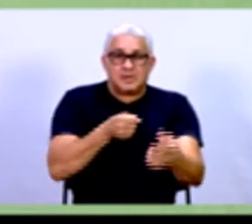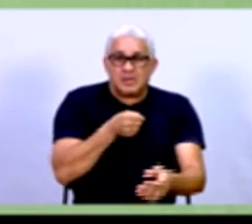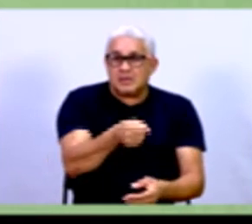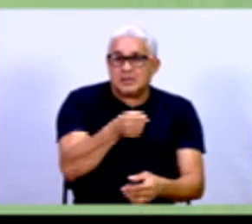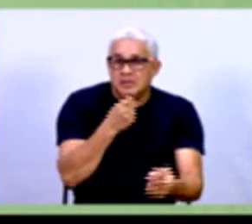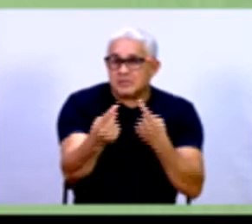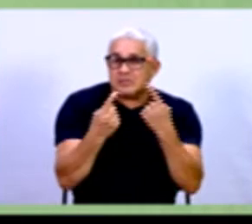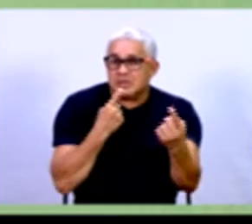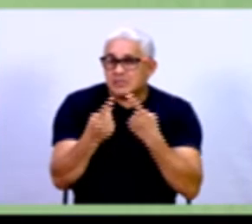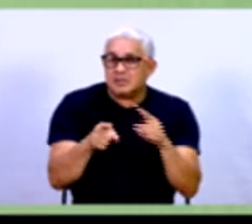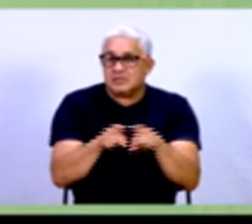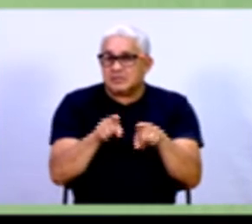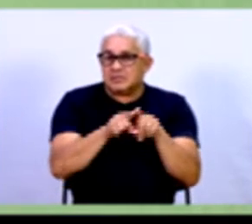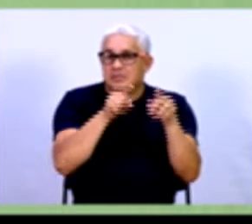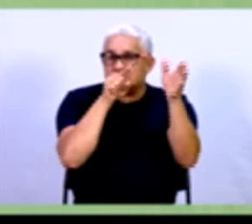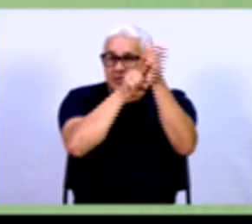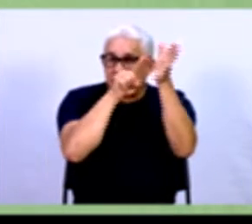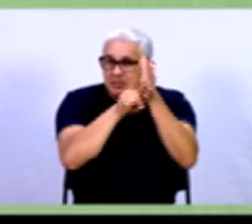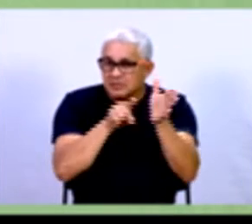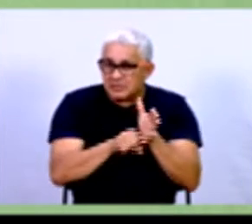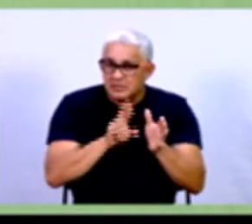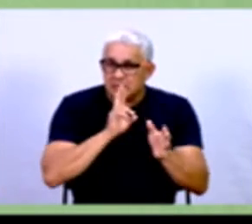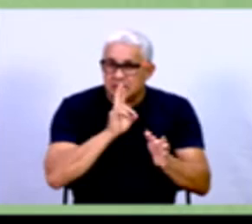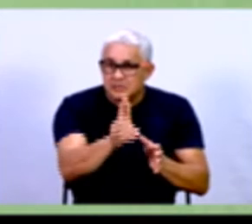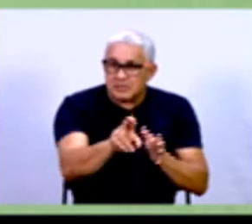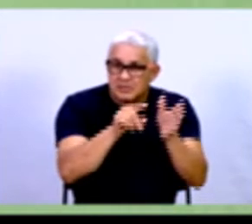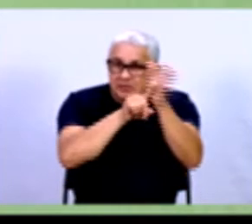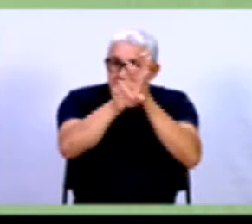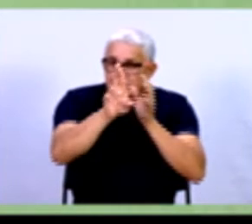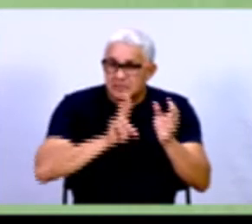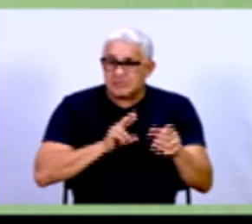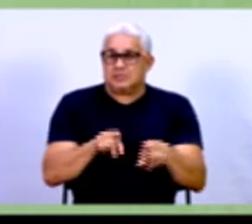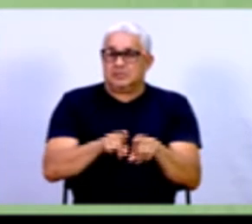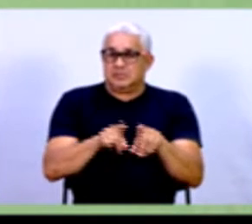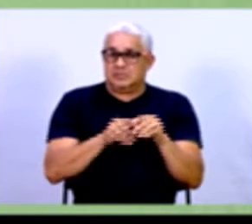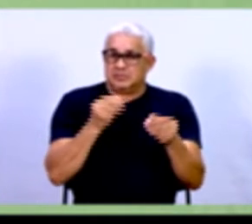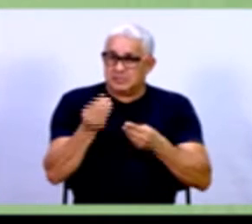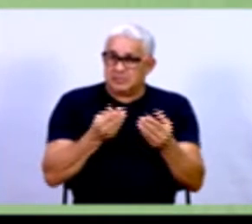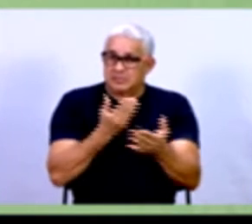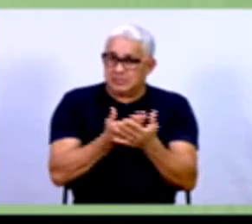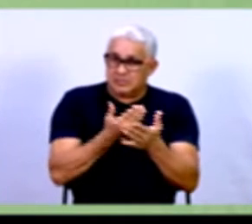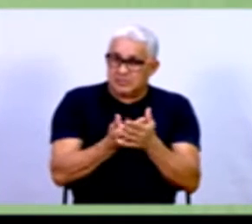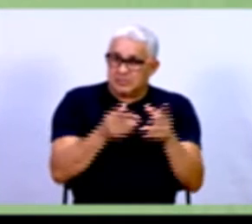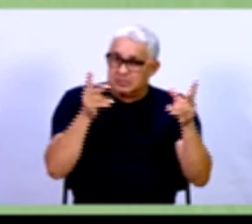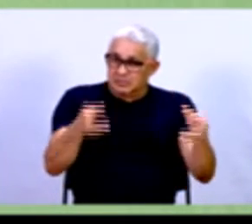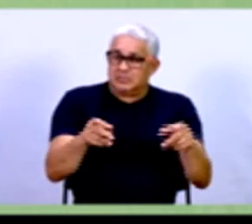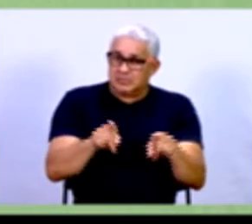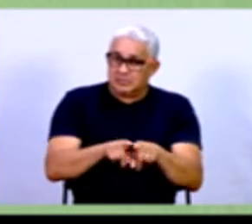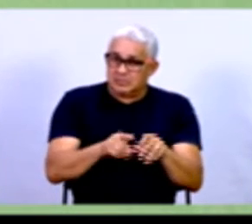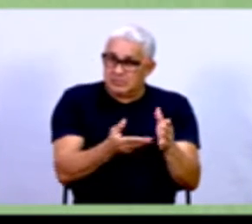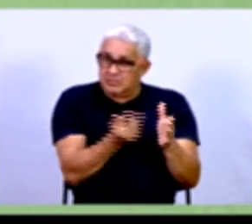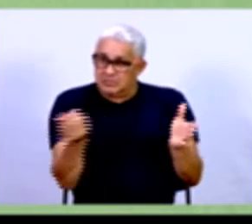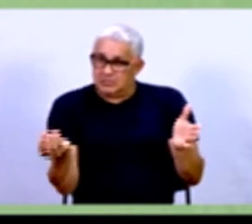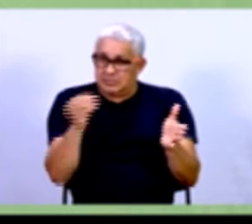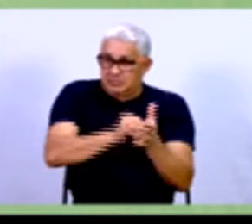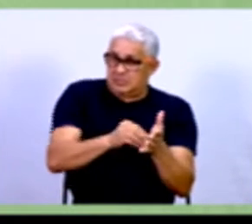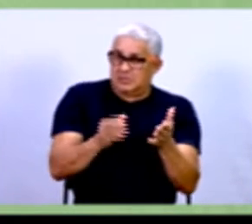por aplicação de questionário, né? Daí, caso exista outro estudo idêntico, posso retirar os dados desse? E isso é